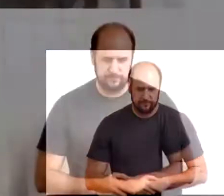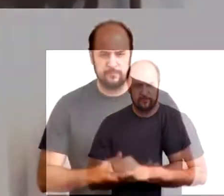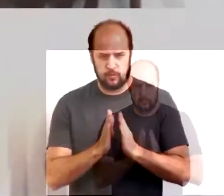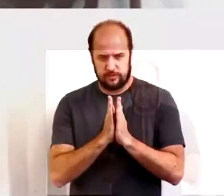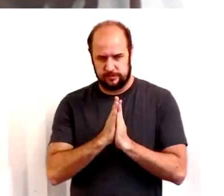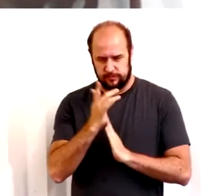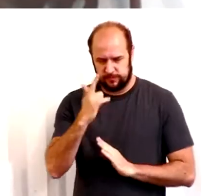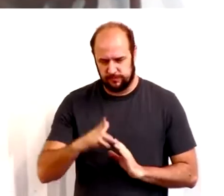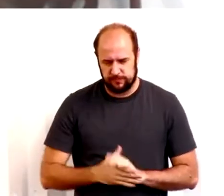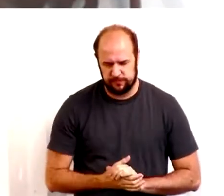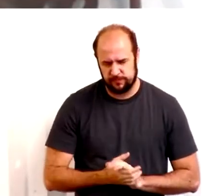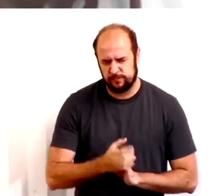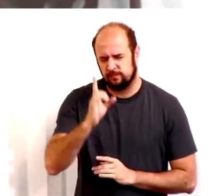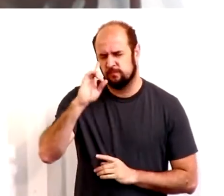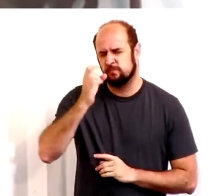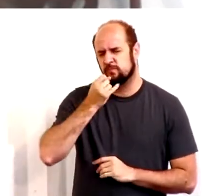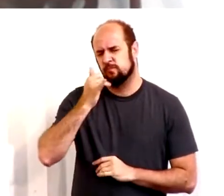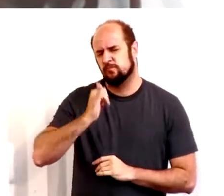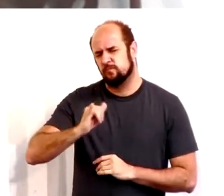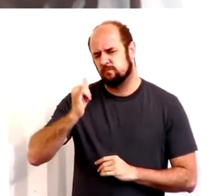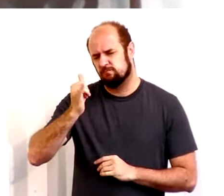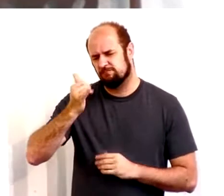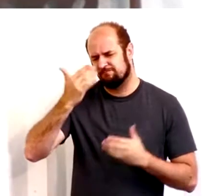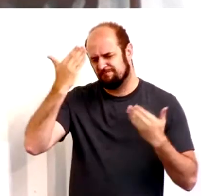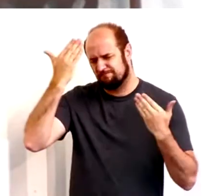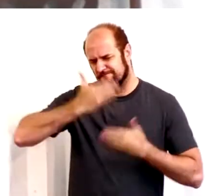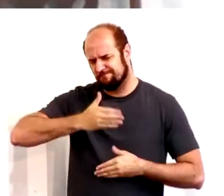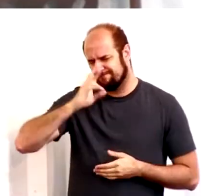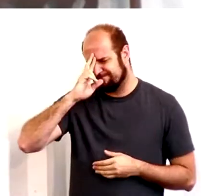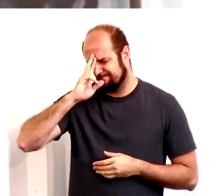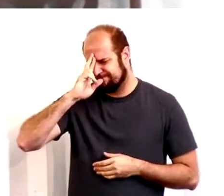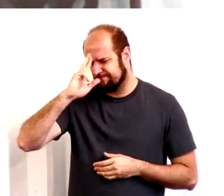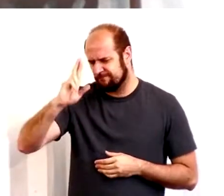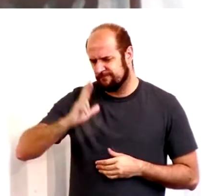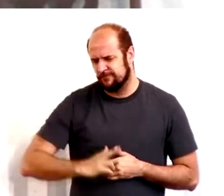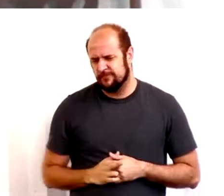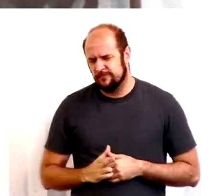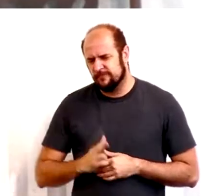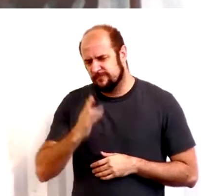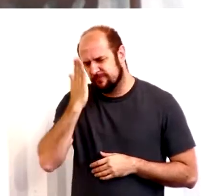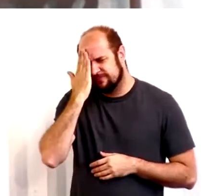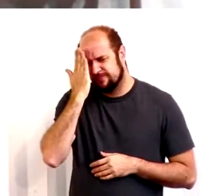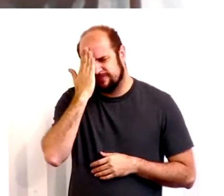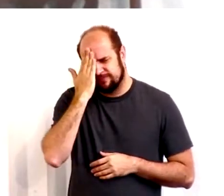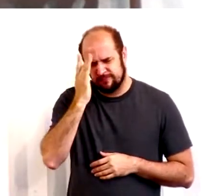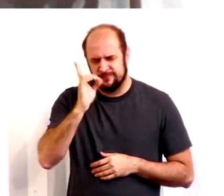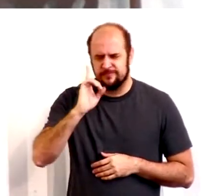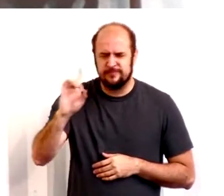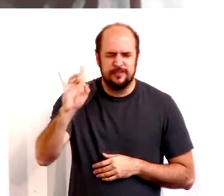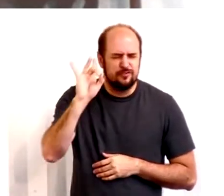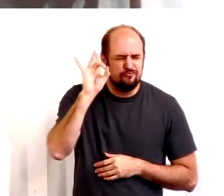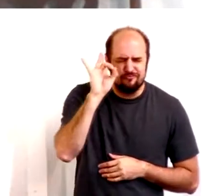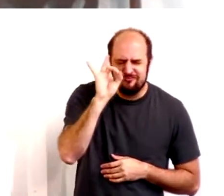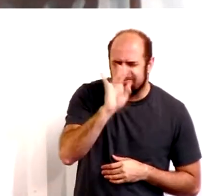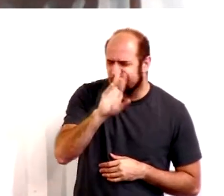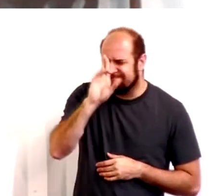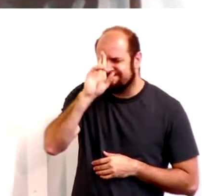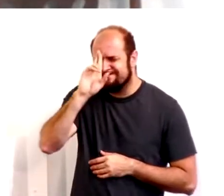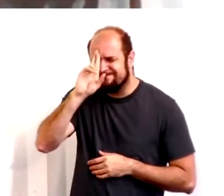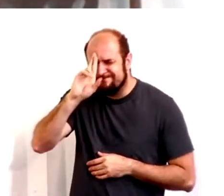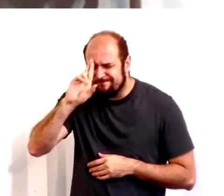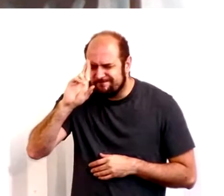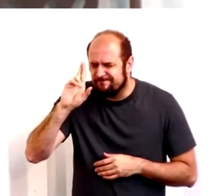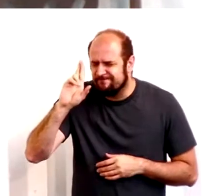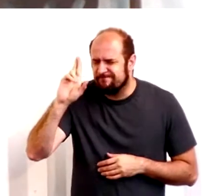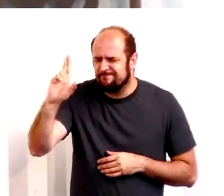vez. Deus bendito, na tua presença nós nos colocamos, sabedores, ó Deus, que somente através de ti